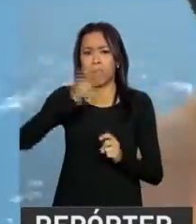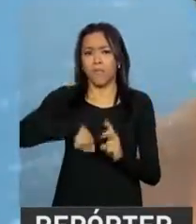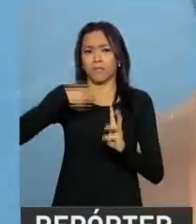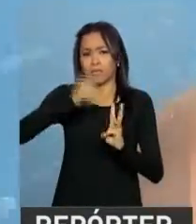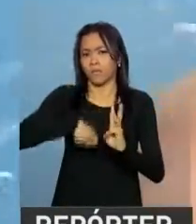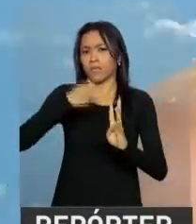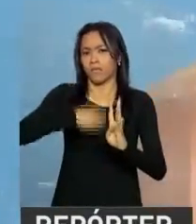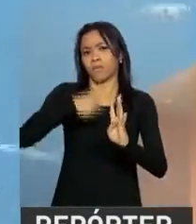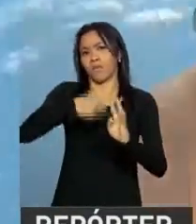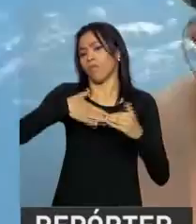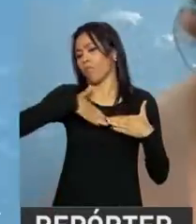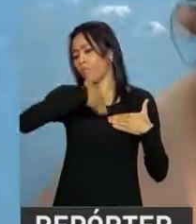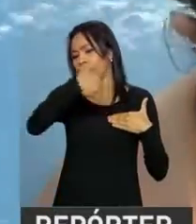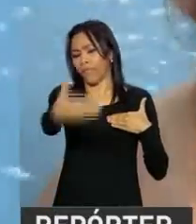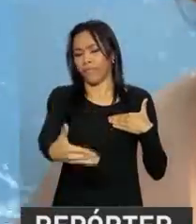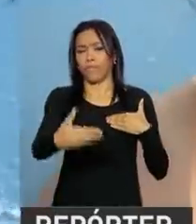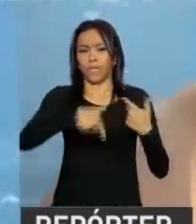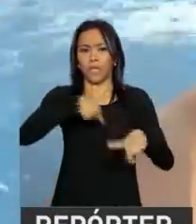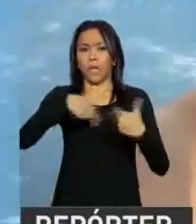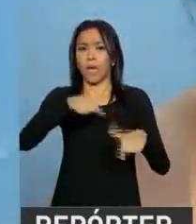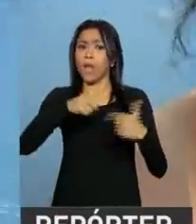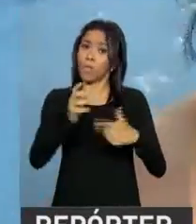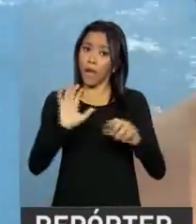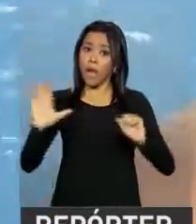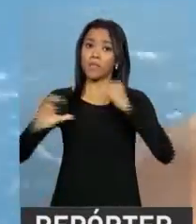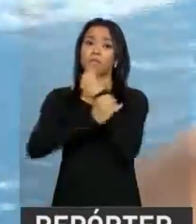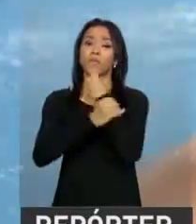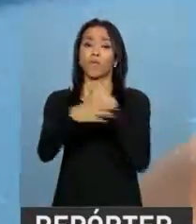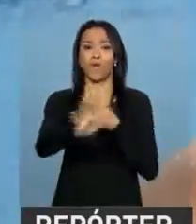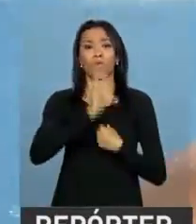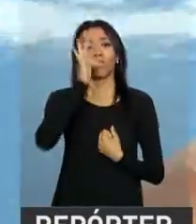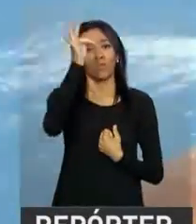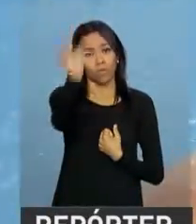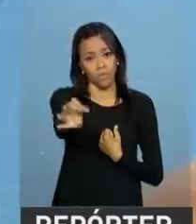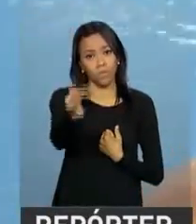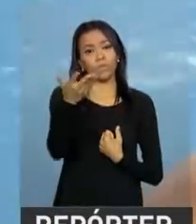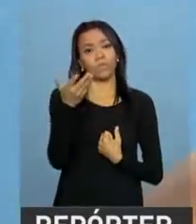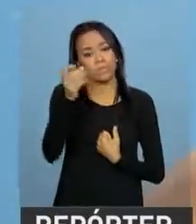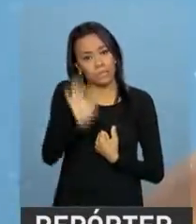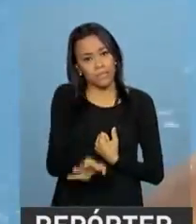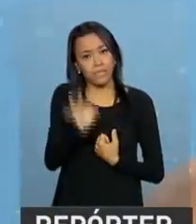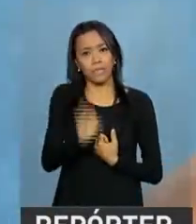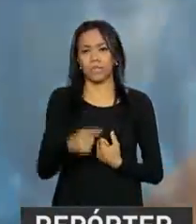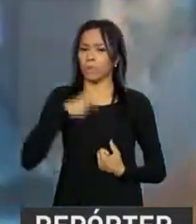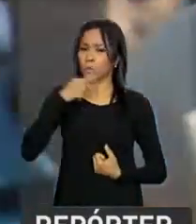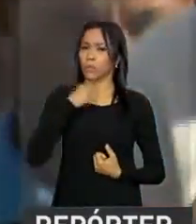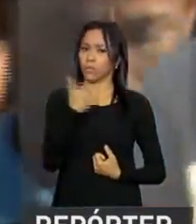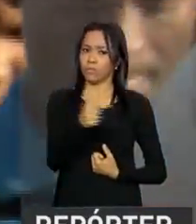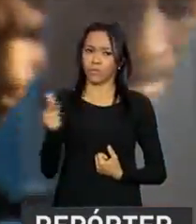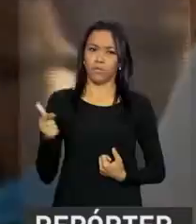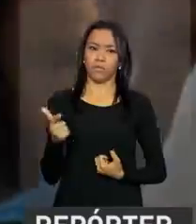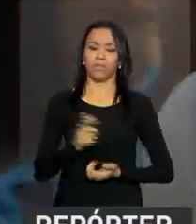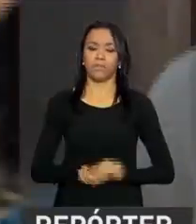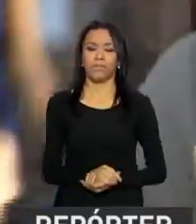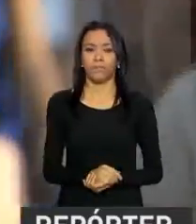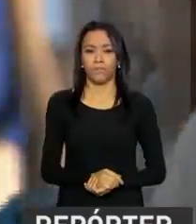trabalhador para assegurar o futuro digo isso aí com certeza não tenho dúvida